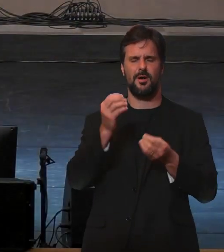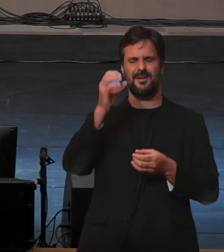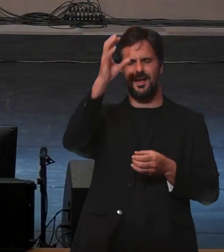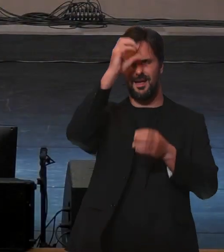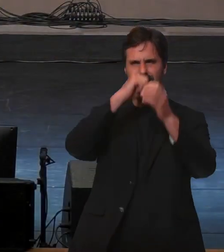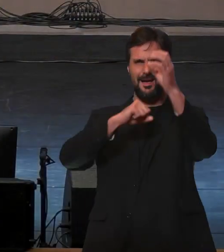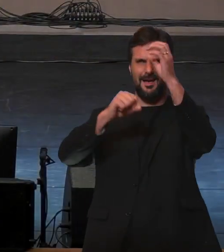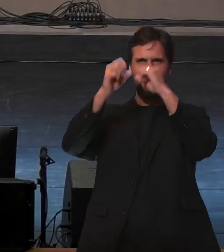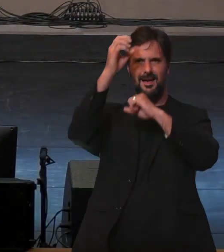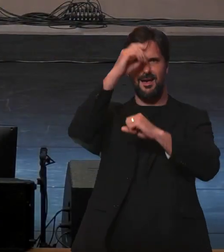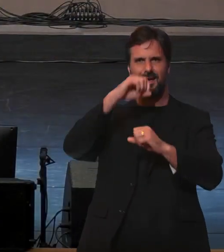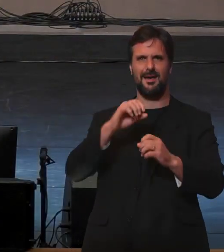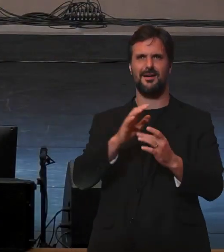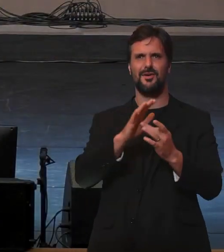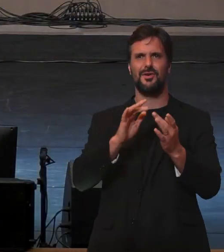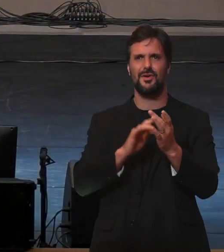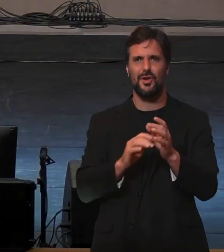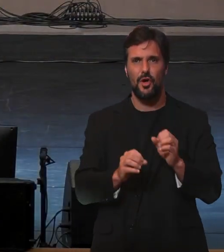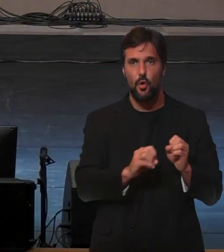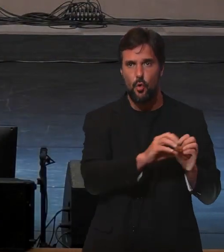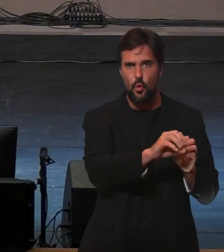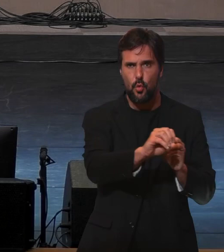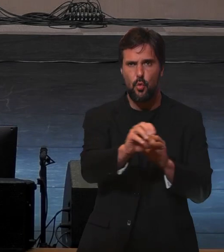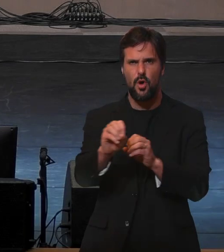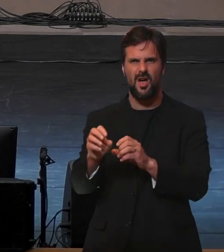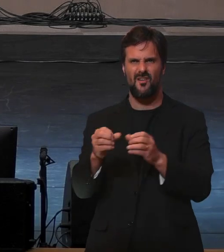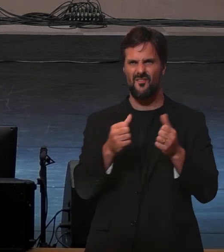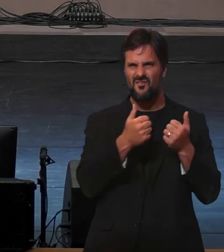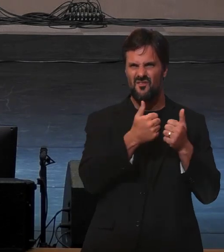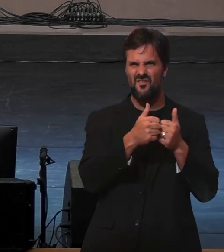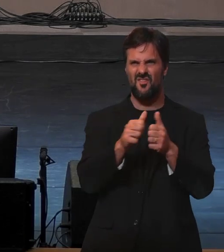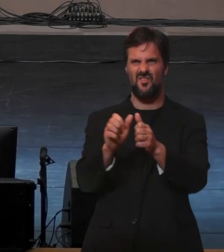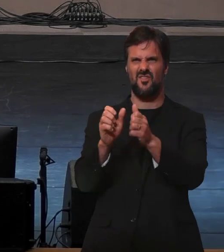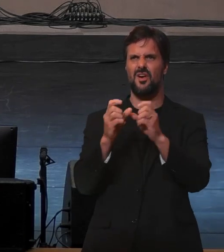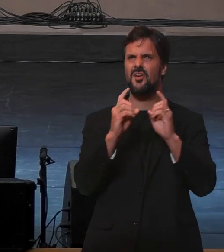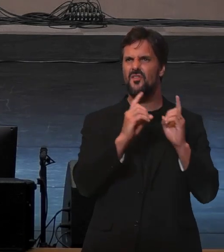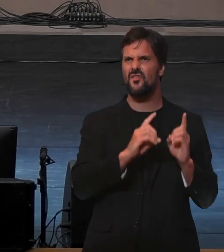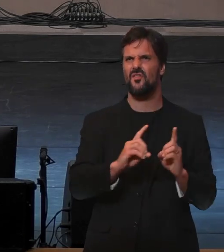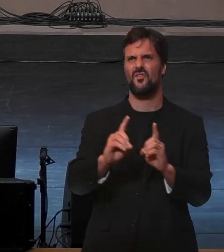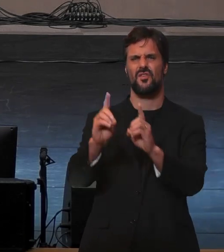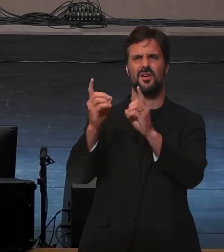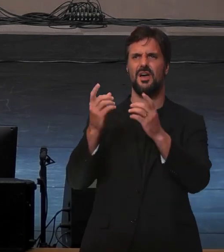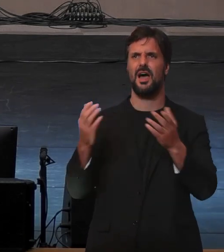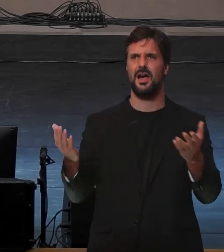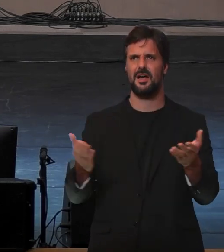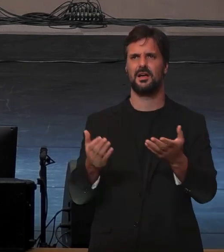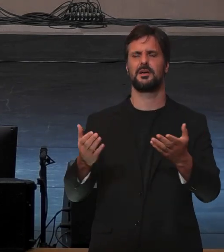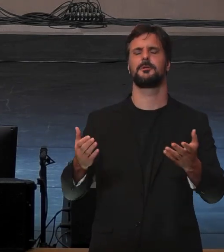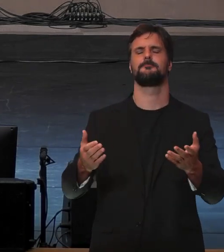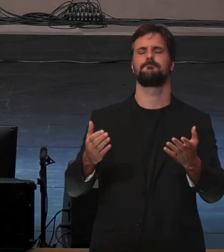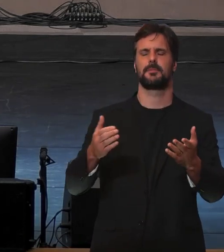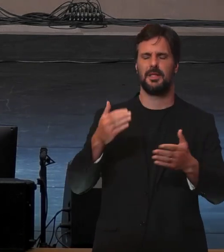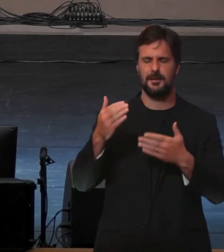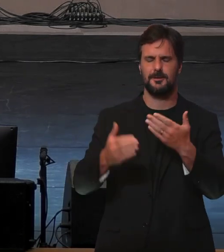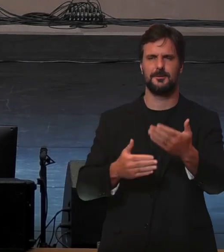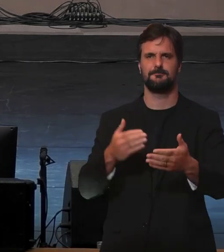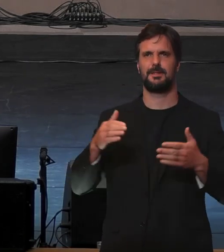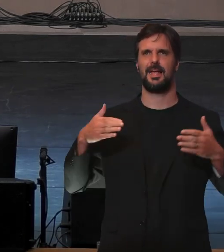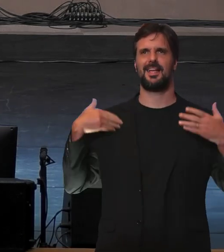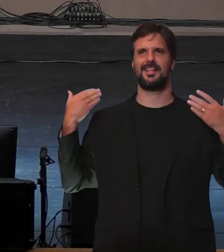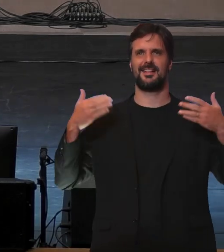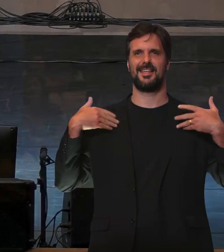ajudar a entender os princípios de Jesus para a vida. Então venha, participe, vai ser uma alegria